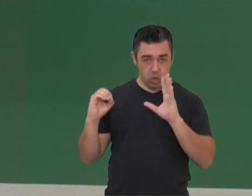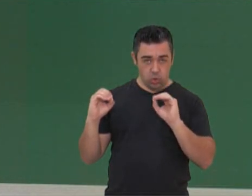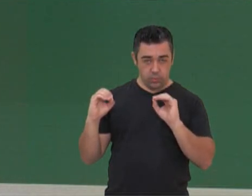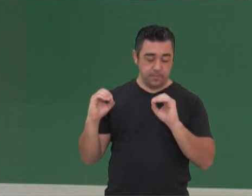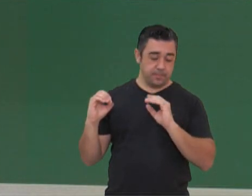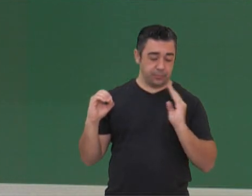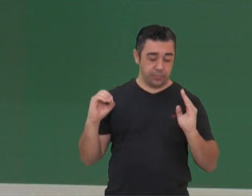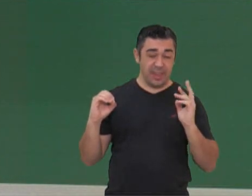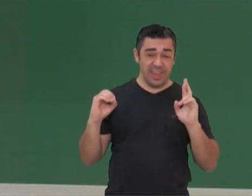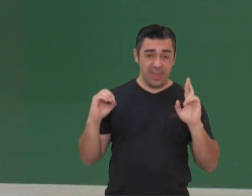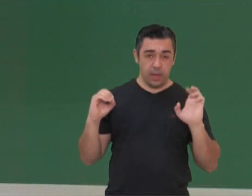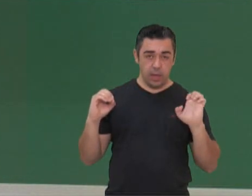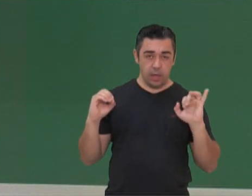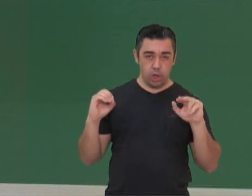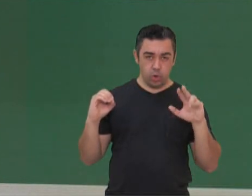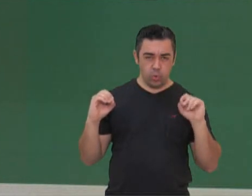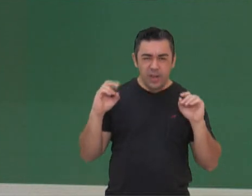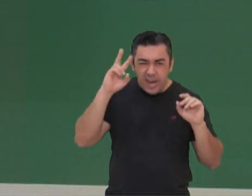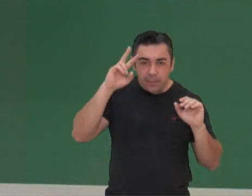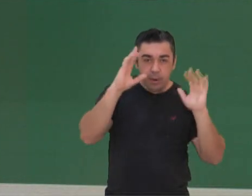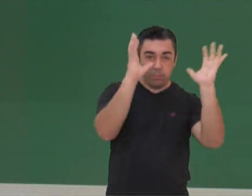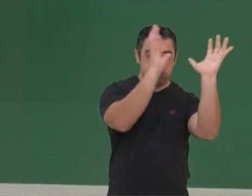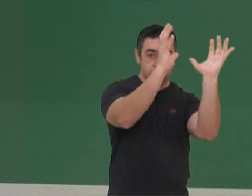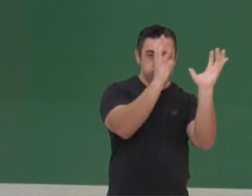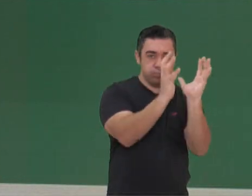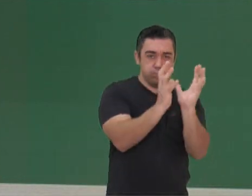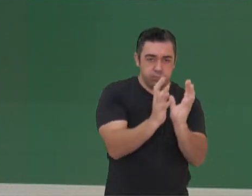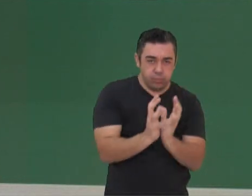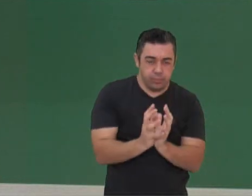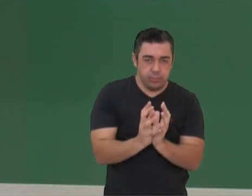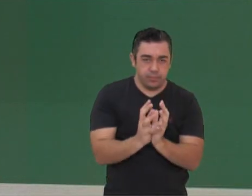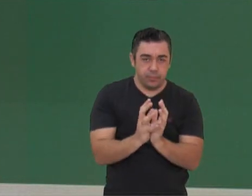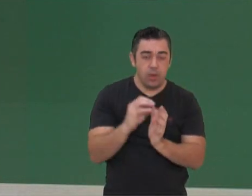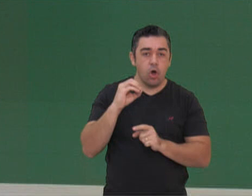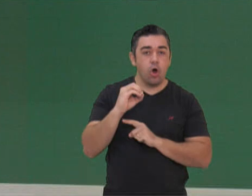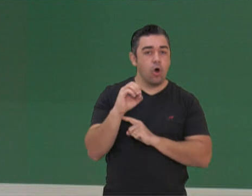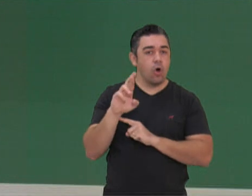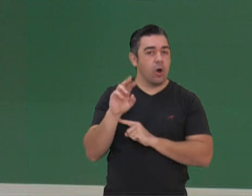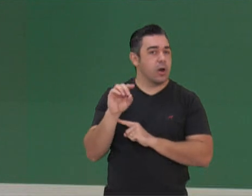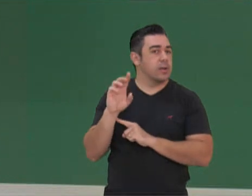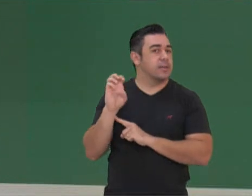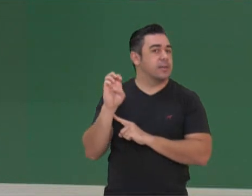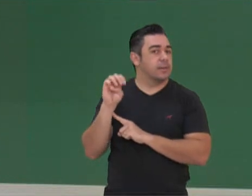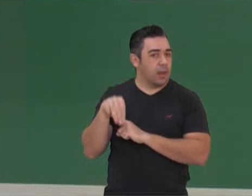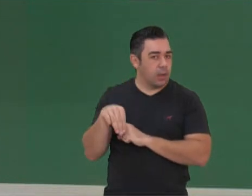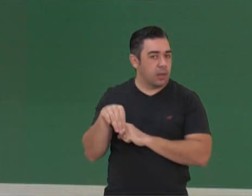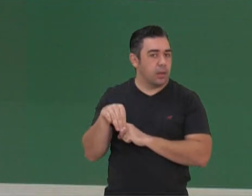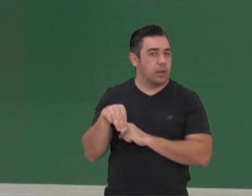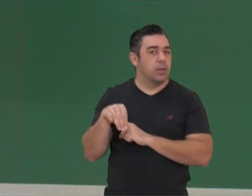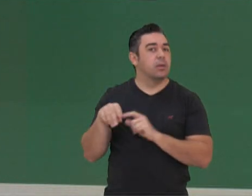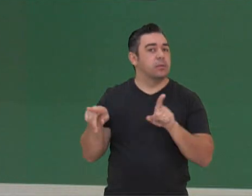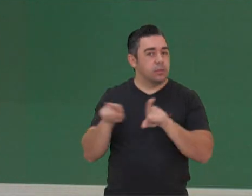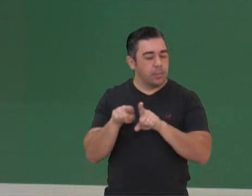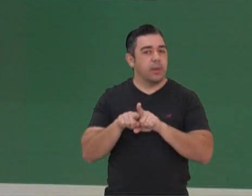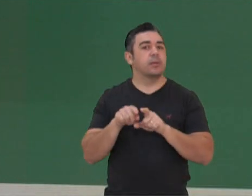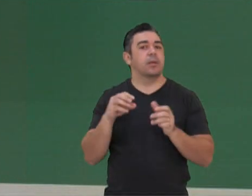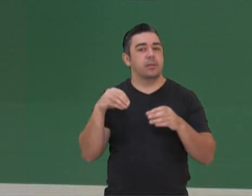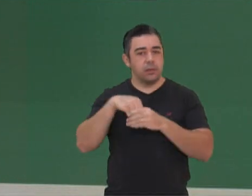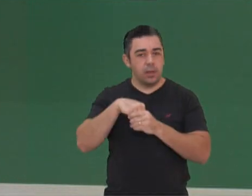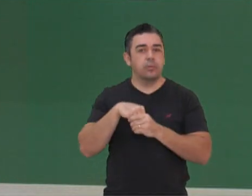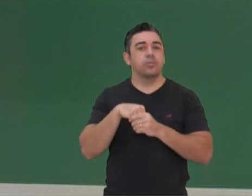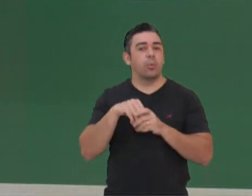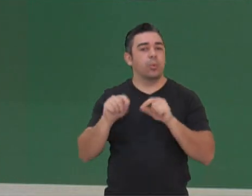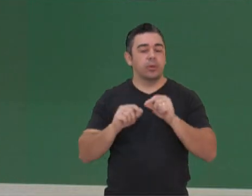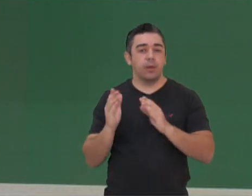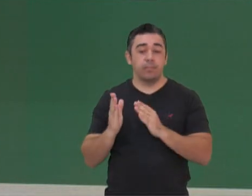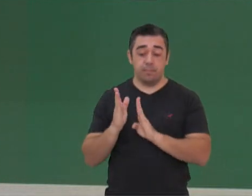tudo como se estivesse dentro de caixinhas? Então, se a caixinha, a ordem está aqui, ó, tem que estar dentro da classe, do filo e do reino também. O que